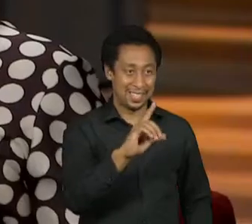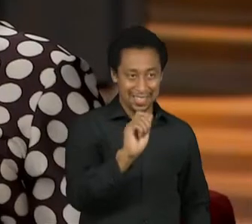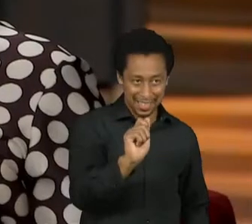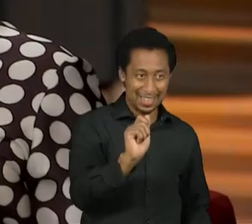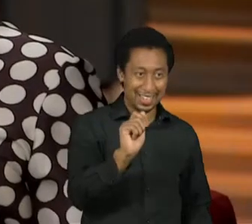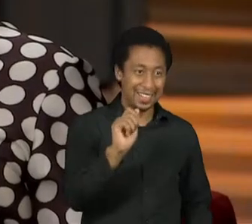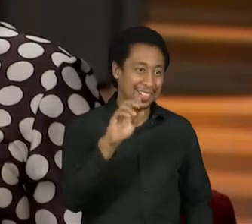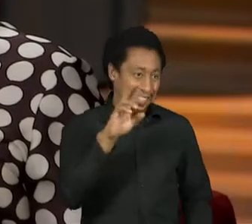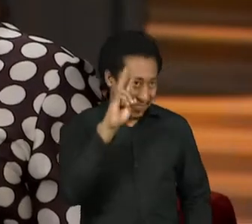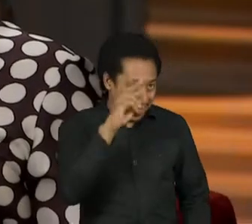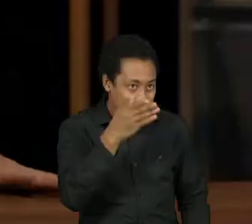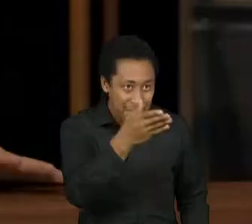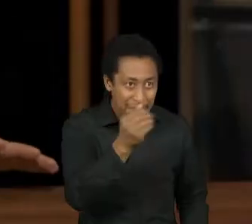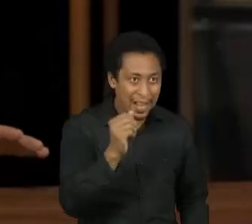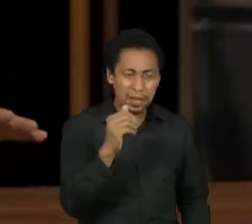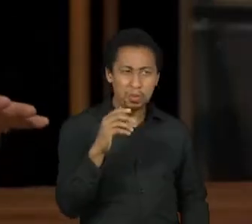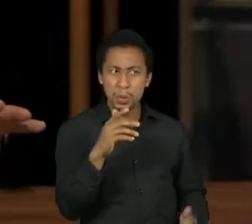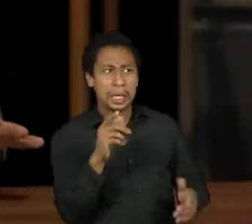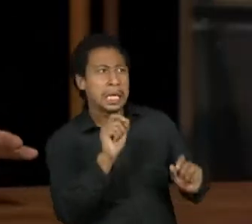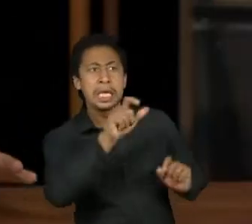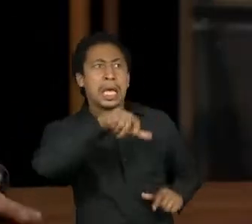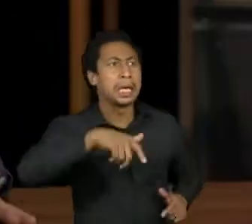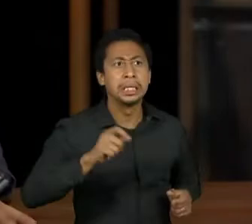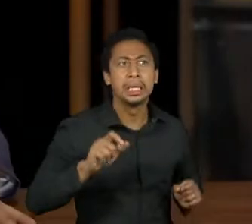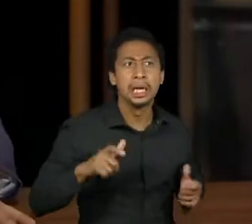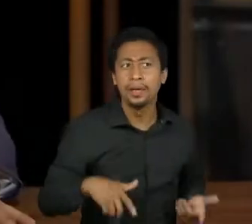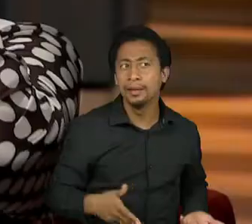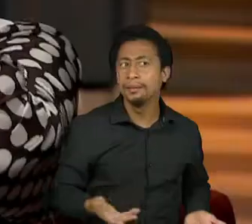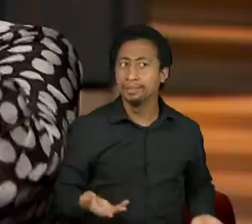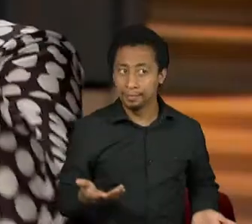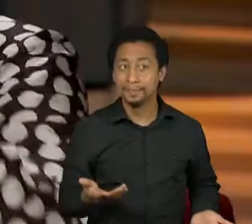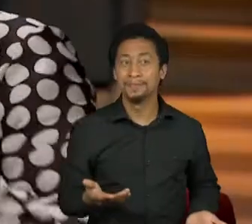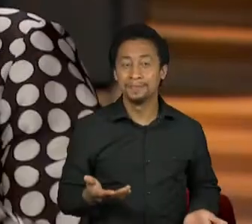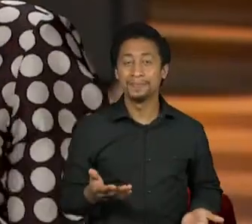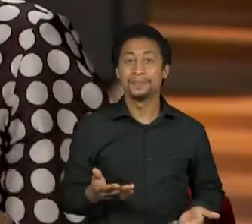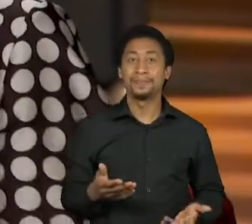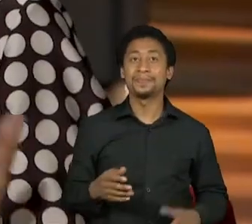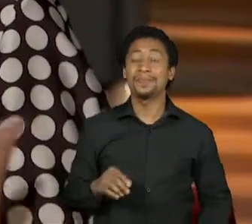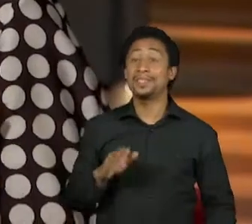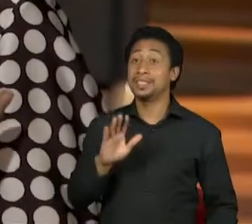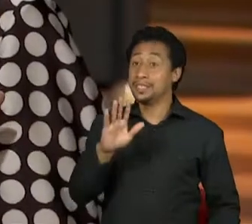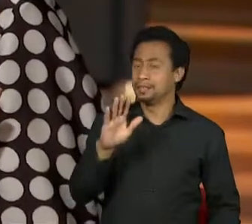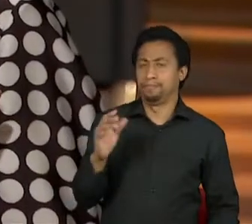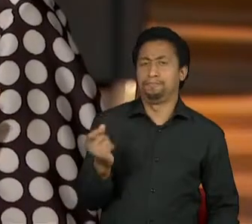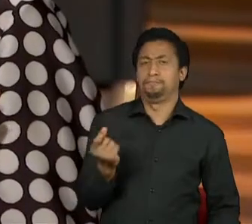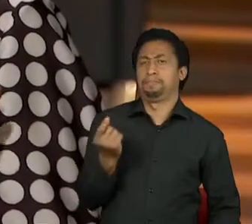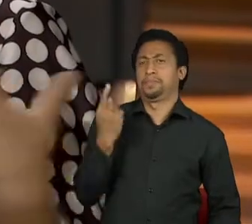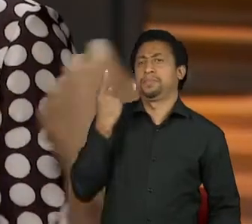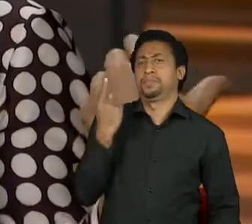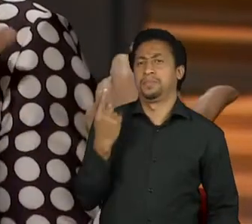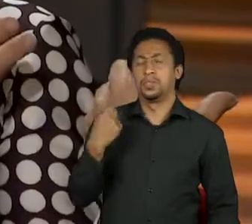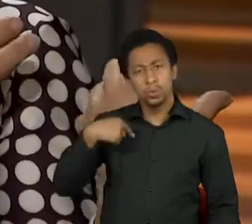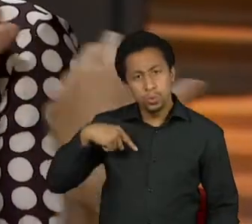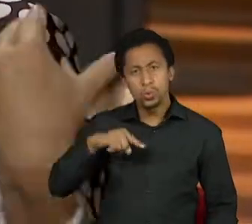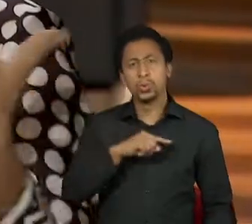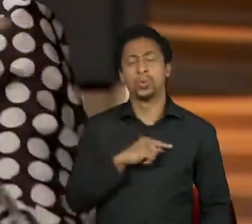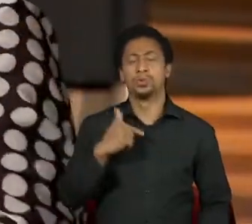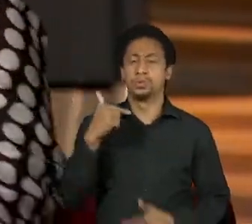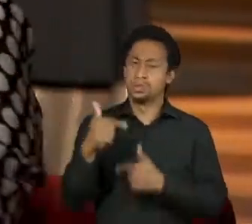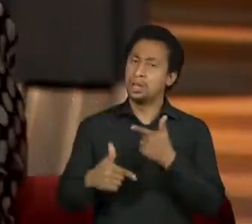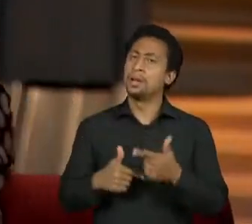você tá preparado para saber eu acho absurdo e principalmente a gente que é de teatro a gente